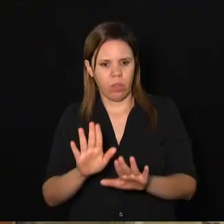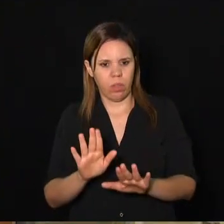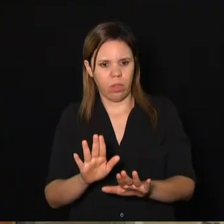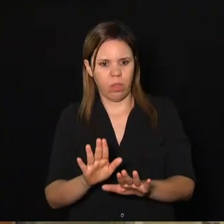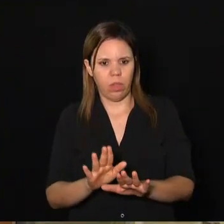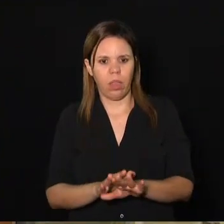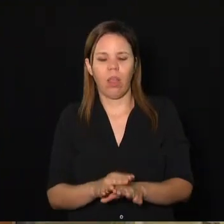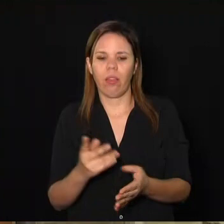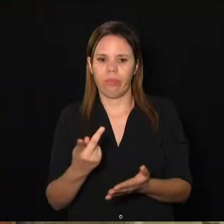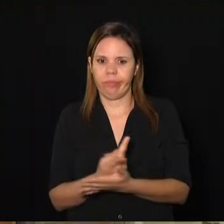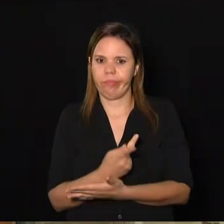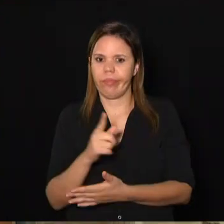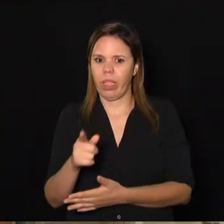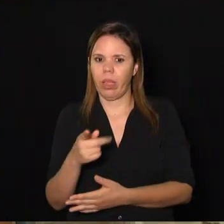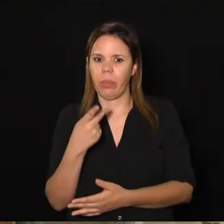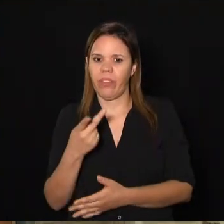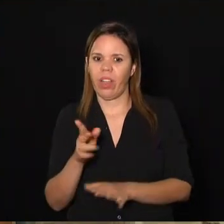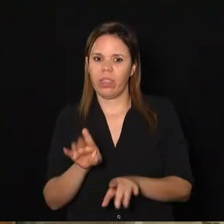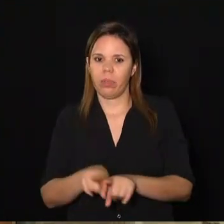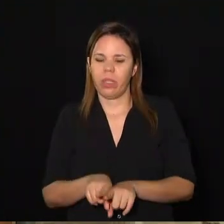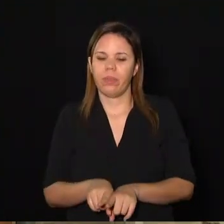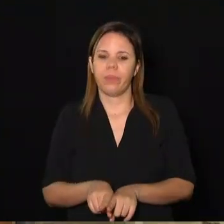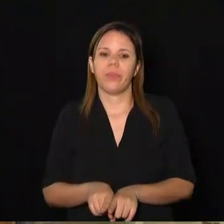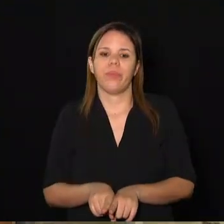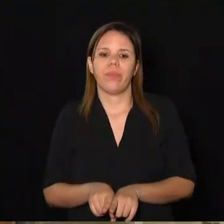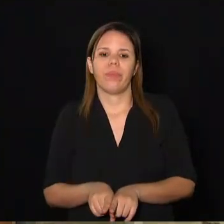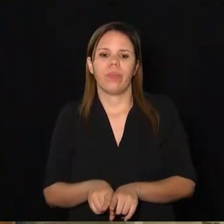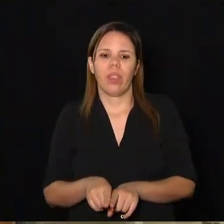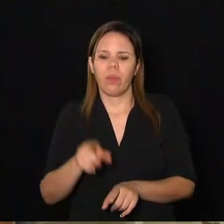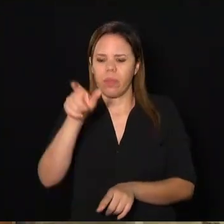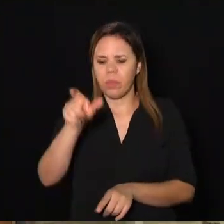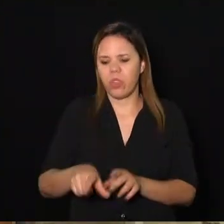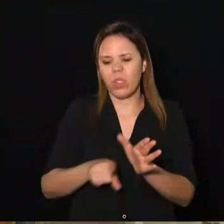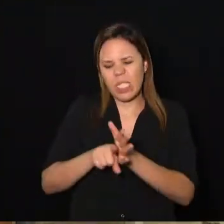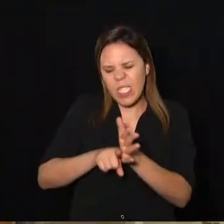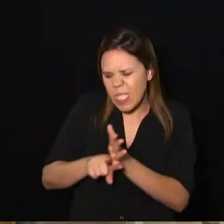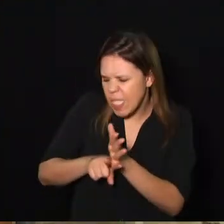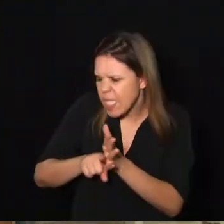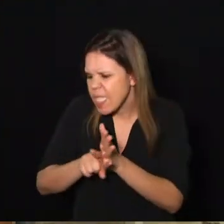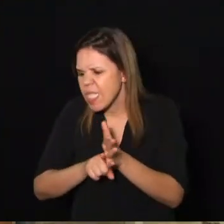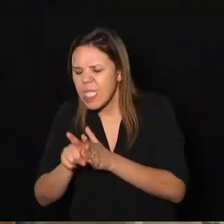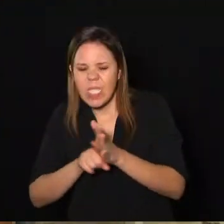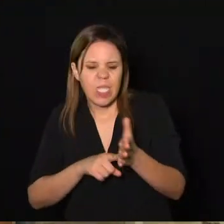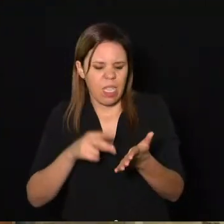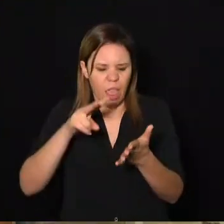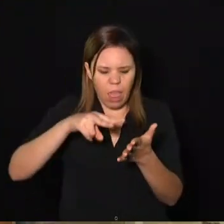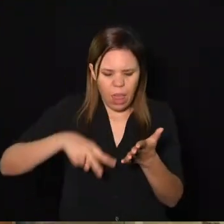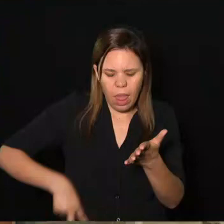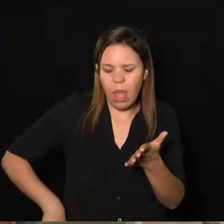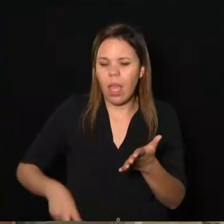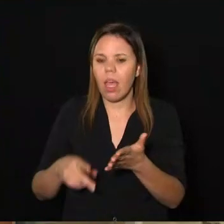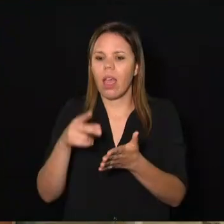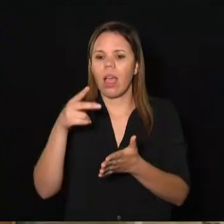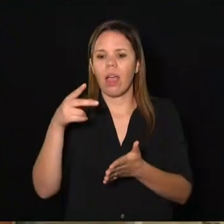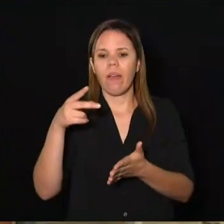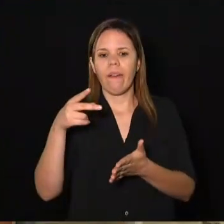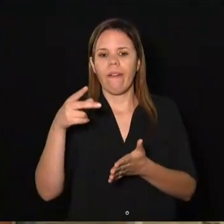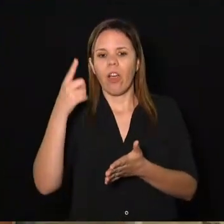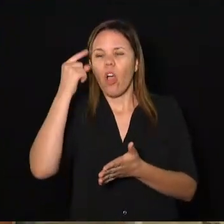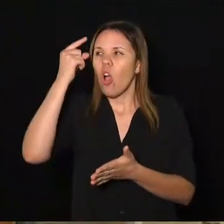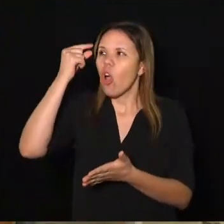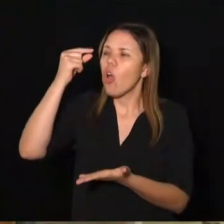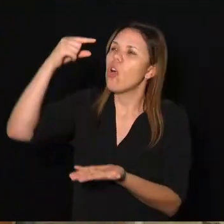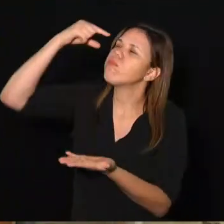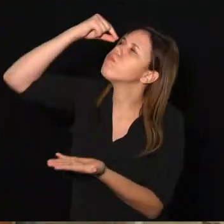desculpa pois não fica à vontade como cientista a gente lê todos os artigos e vê que a tropina é um colírio que funciona mas a partir do momento que